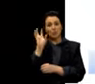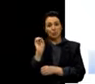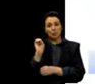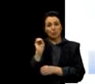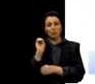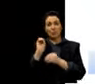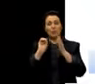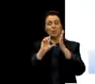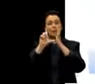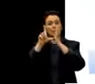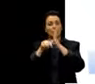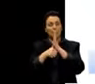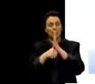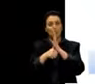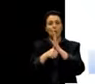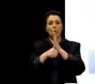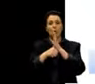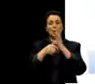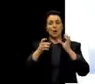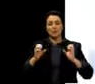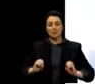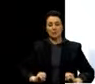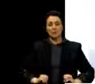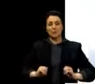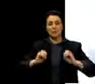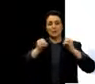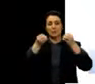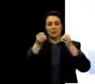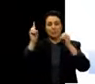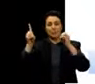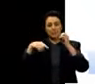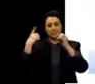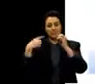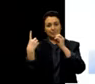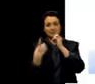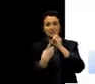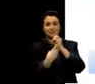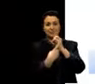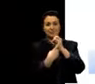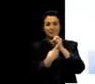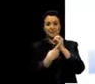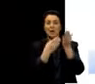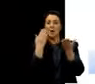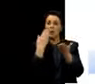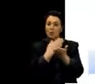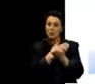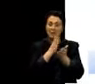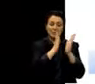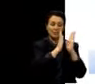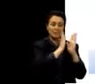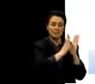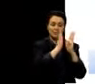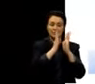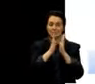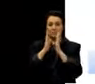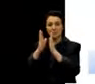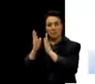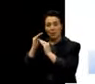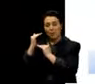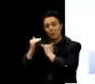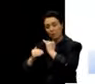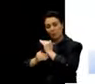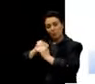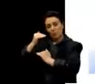Depois da fecundação, ocorre a segmentação. A segmentação é o processo